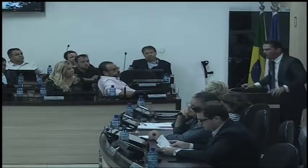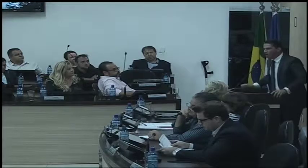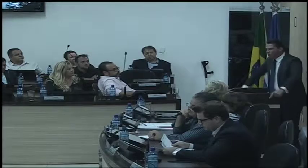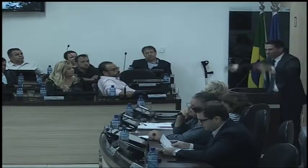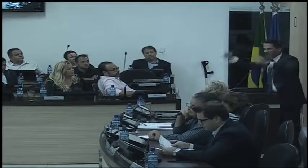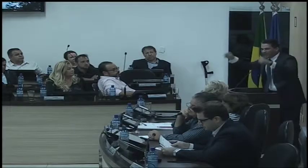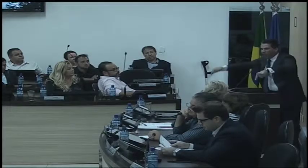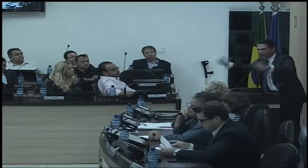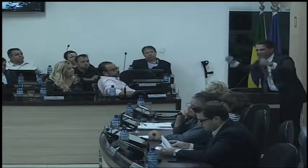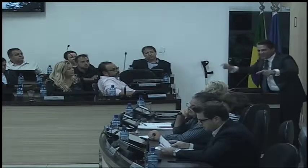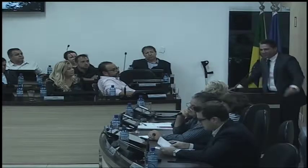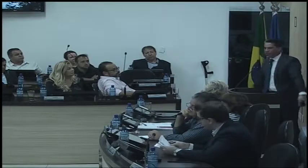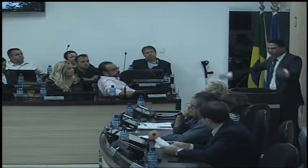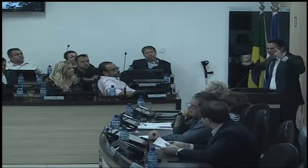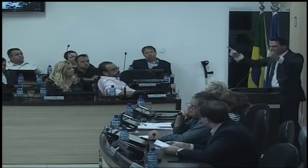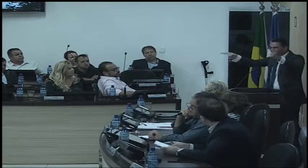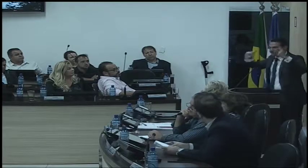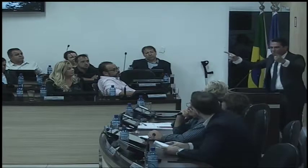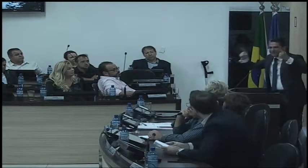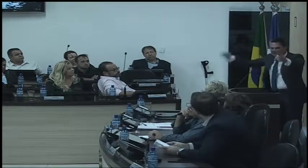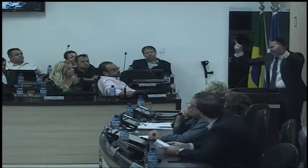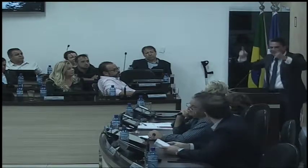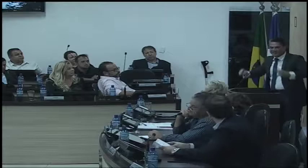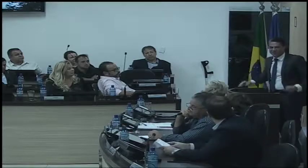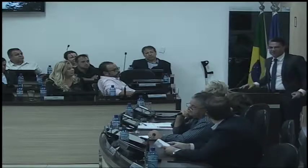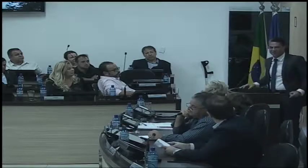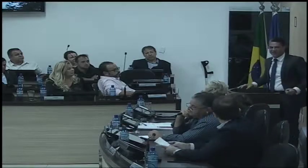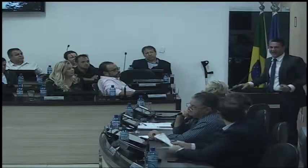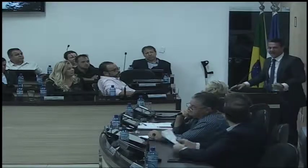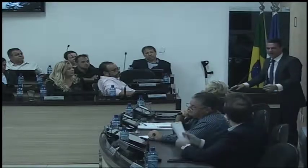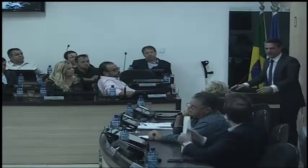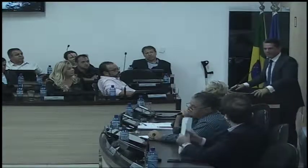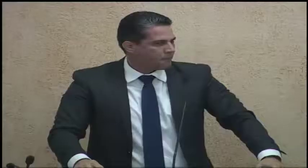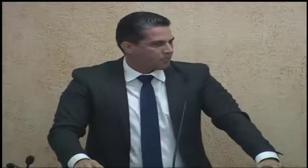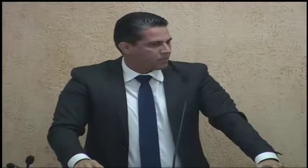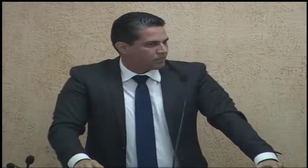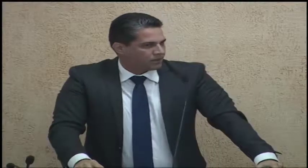espírita, porque aqui eu represento 300 mil habitantes da cidade de Limeira.